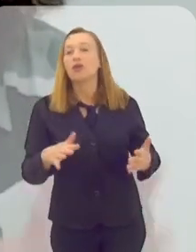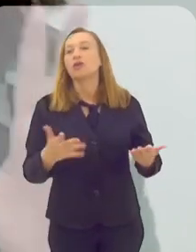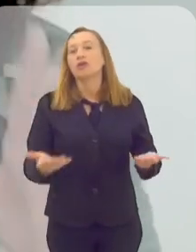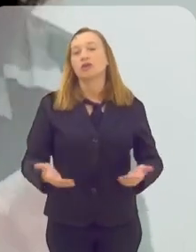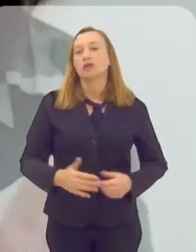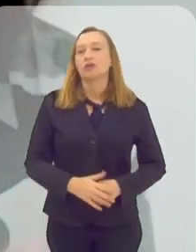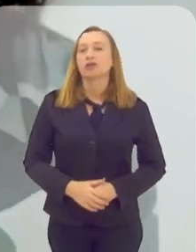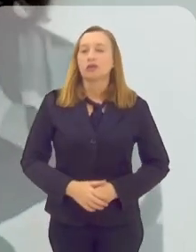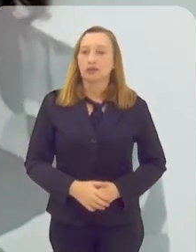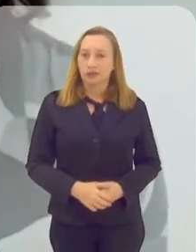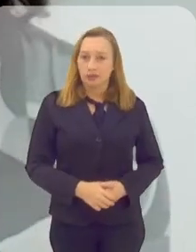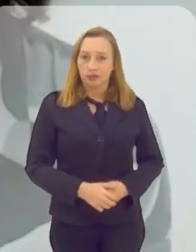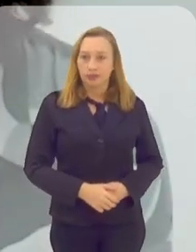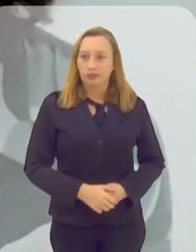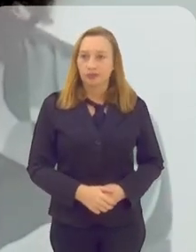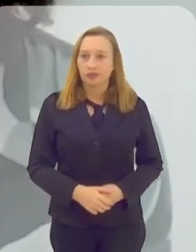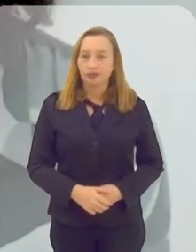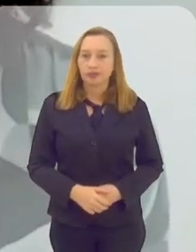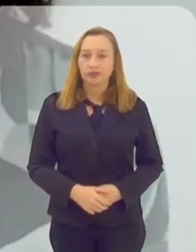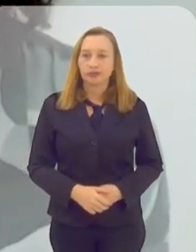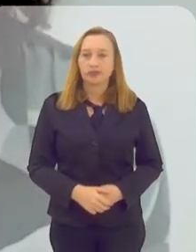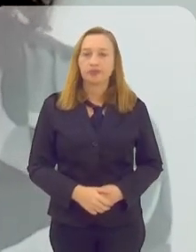está no radar aí do Conselho?